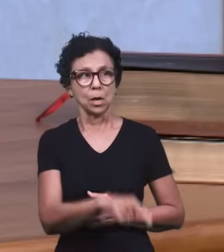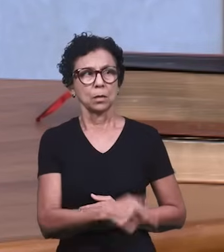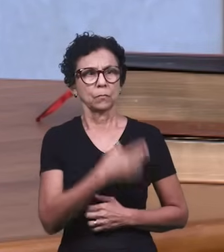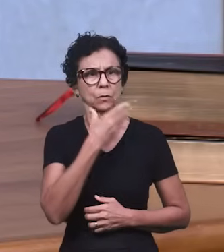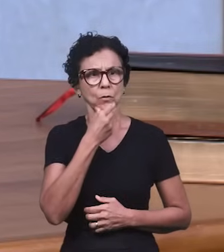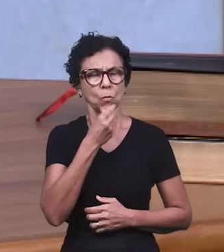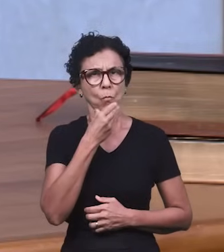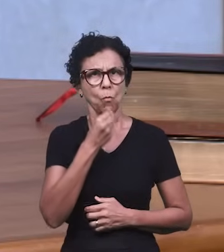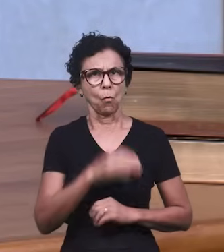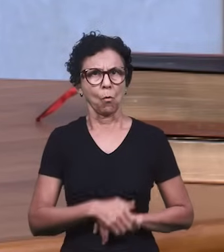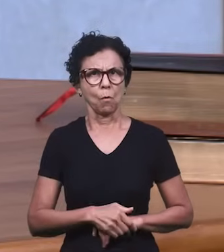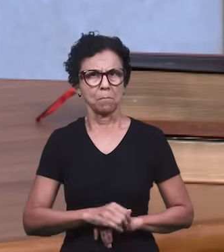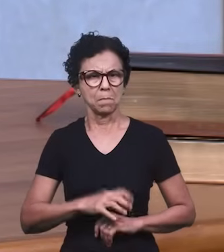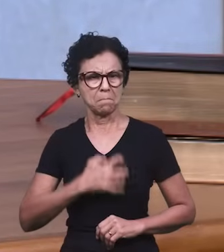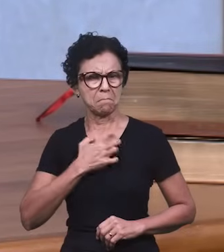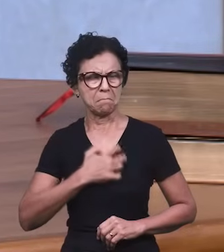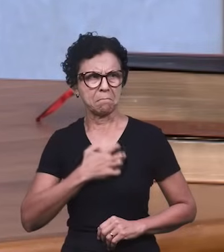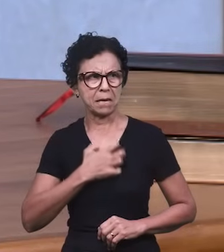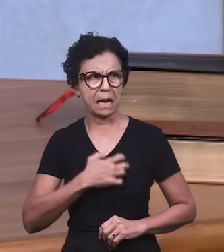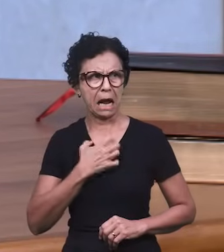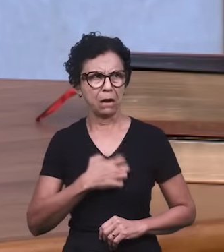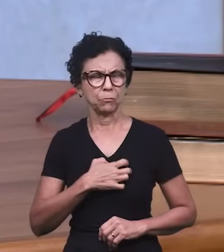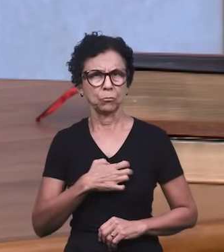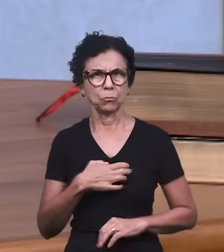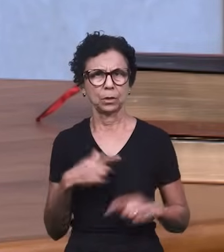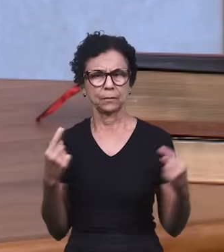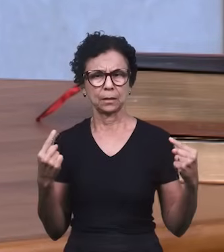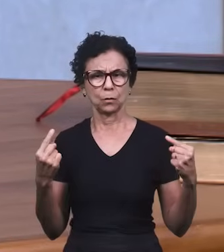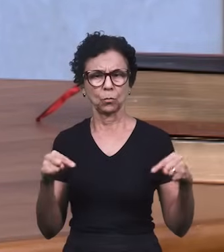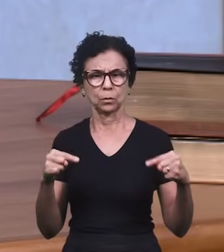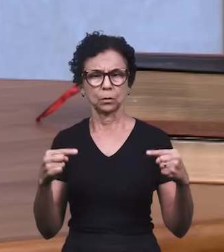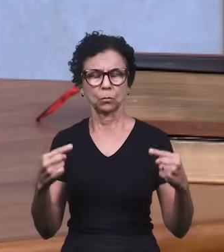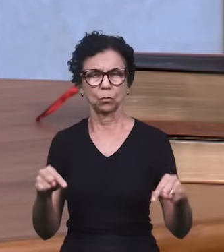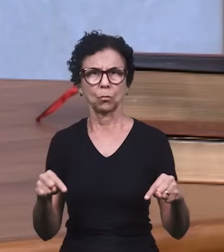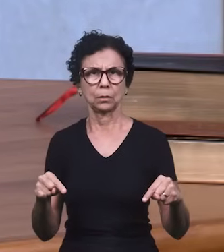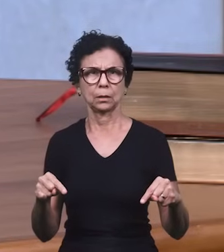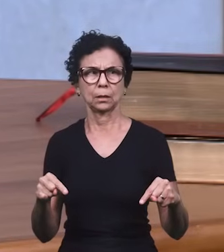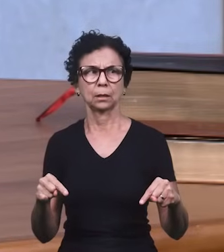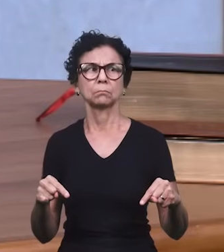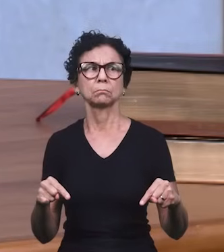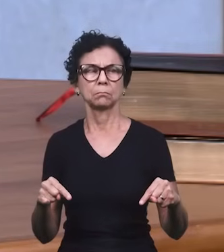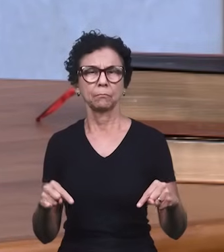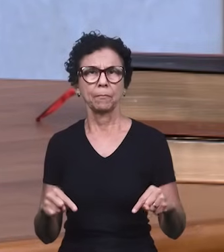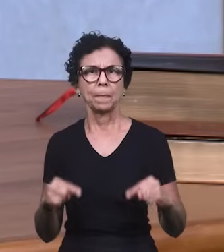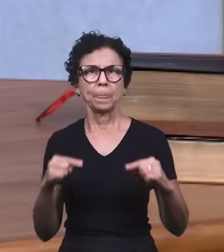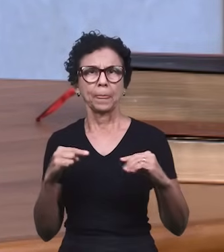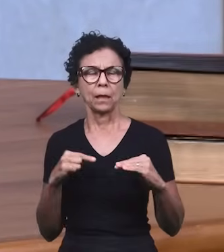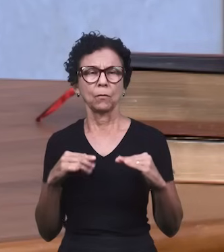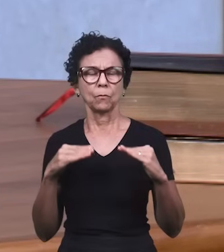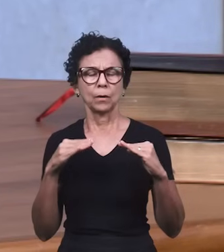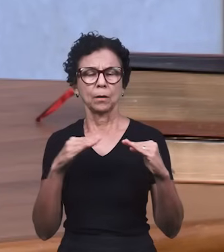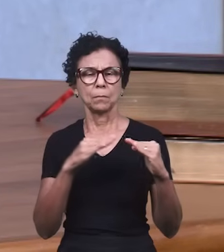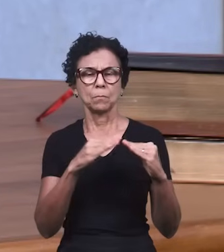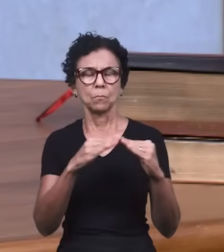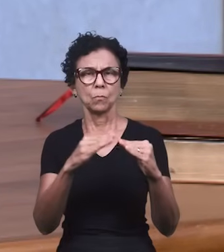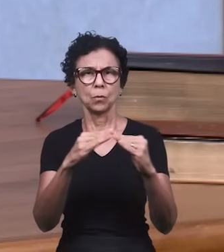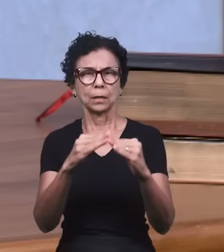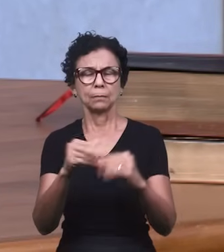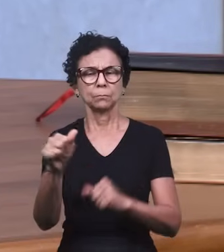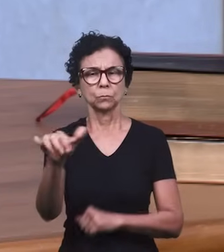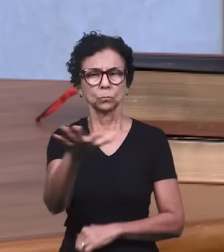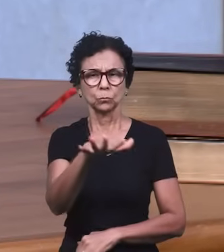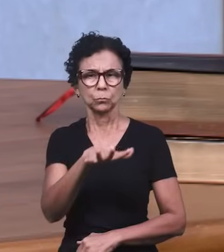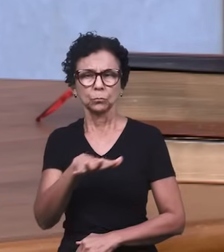de todos contra ele e habitará diante da face de todos os seus irmãos e